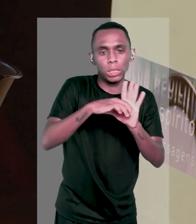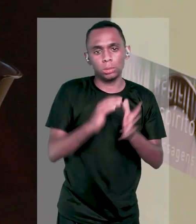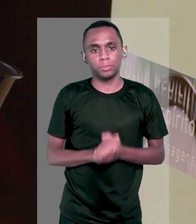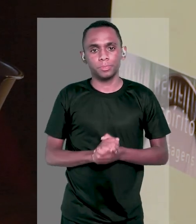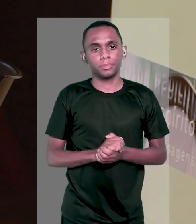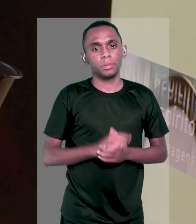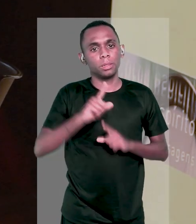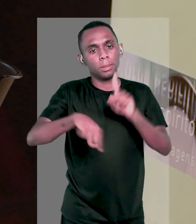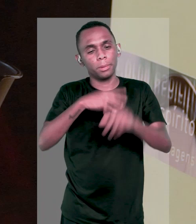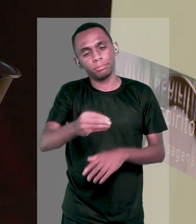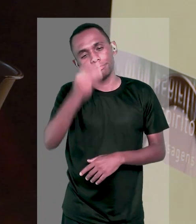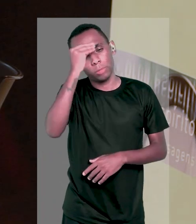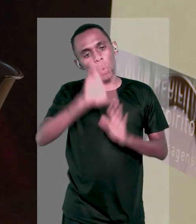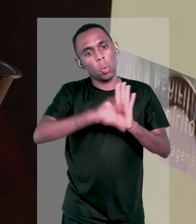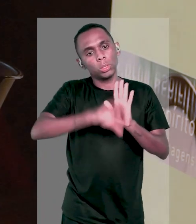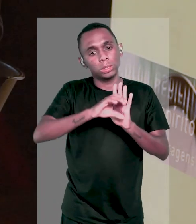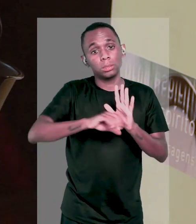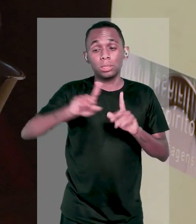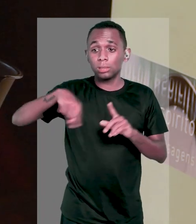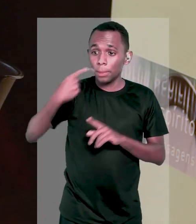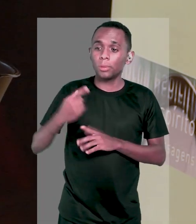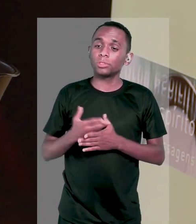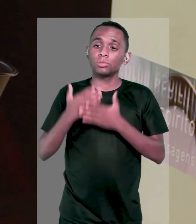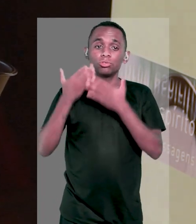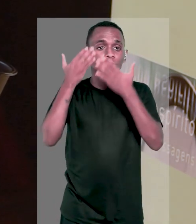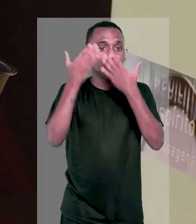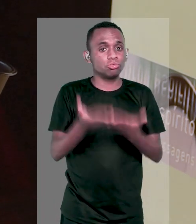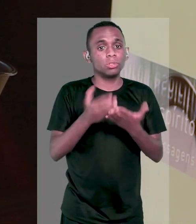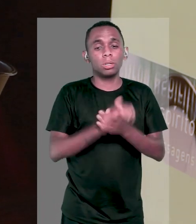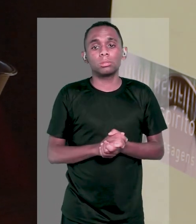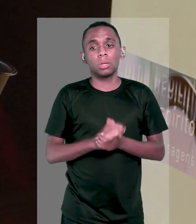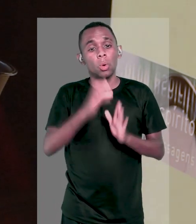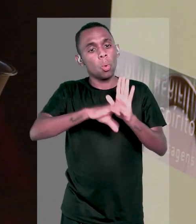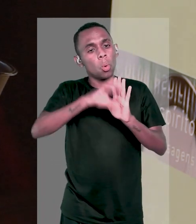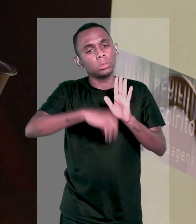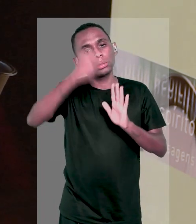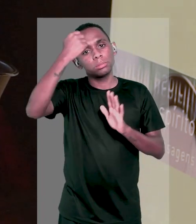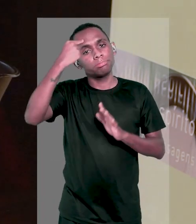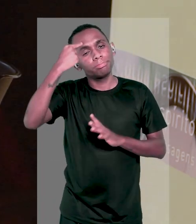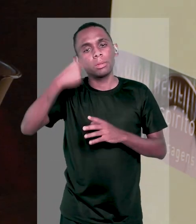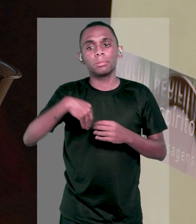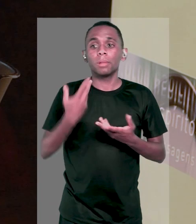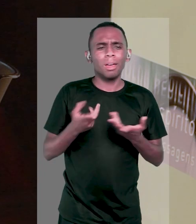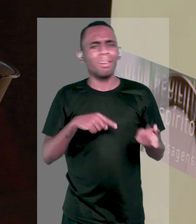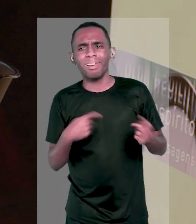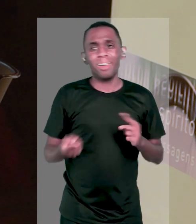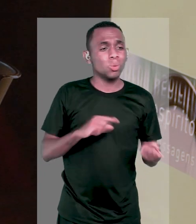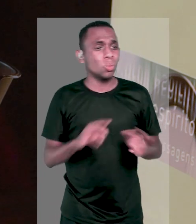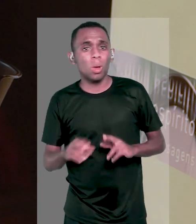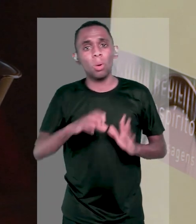cabeça e diz é impressionista ou não é impressionista ah é impressionista esse é impressionista então já sei vou para outra coisa e o quadro fica de lado